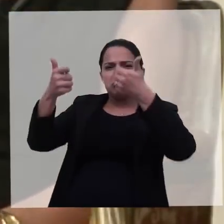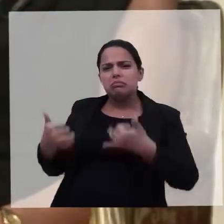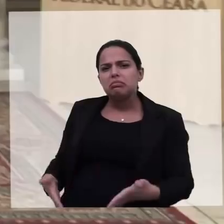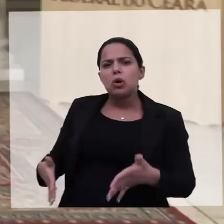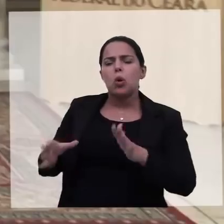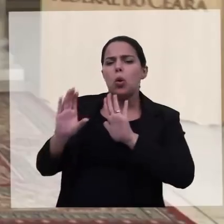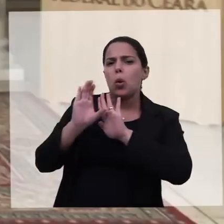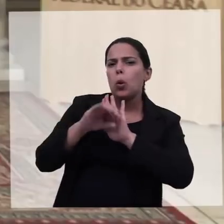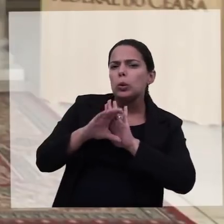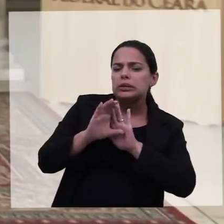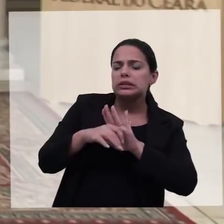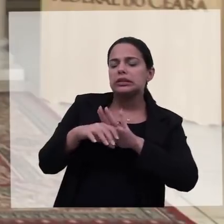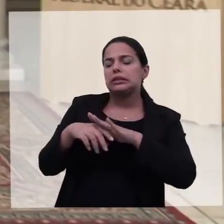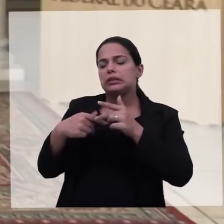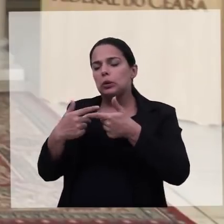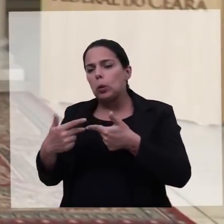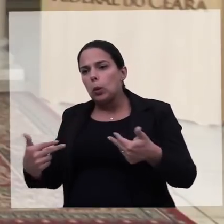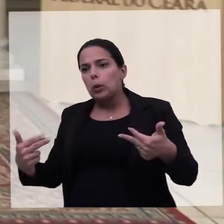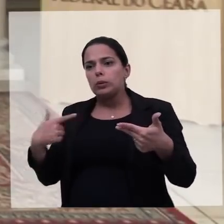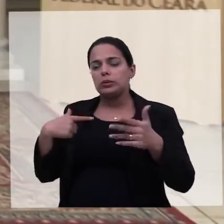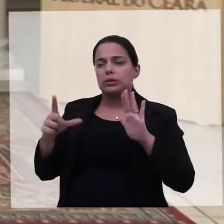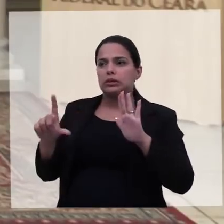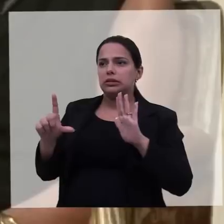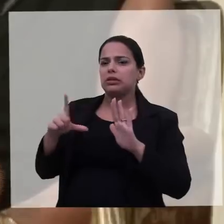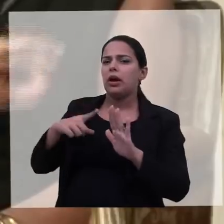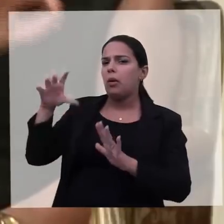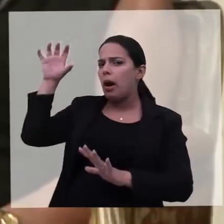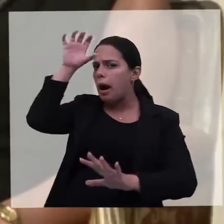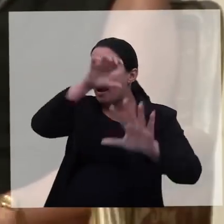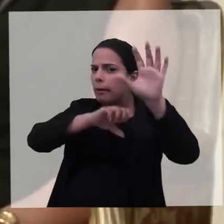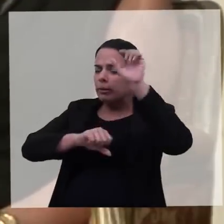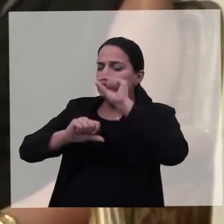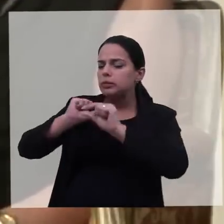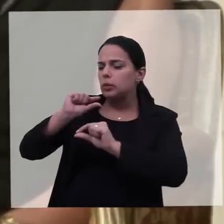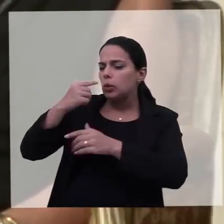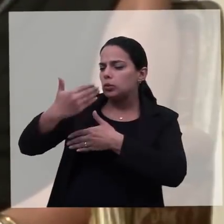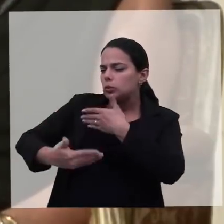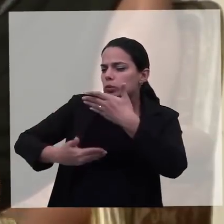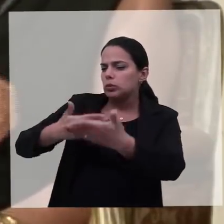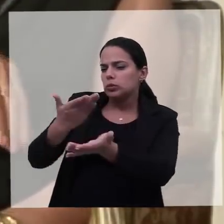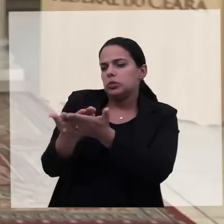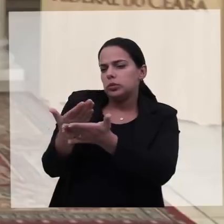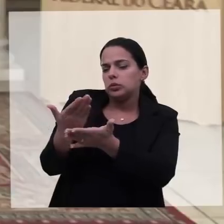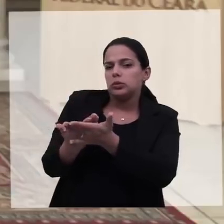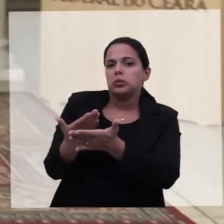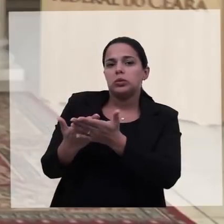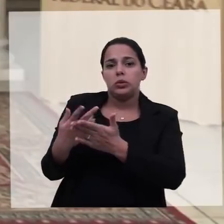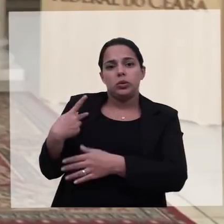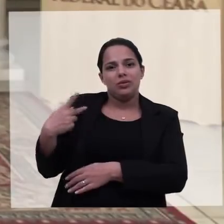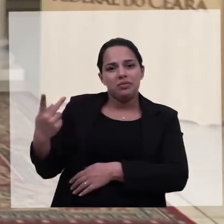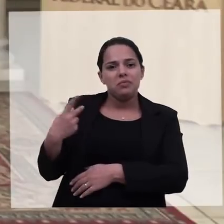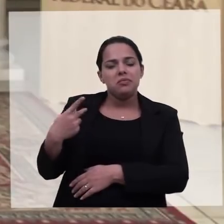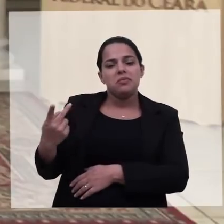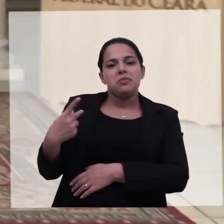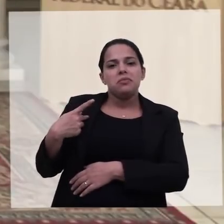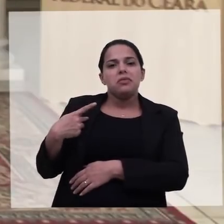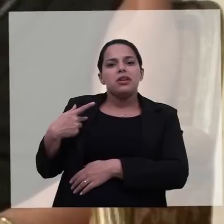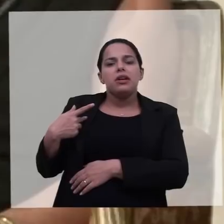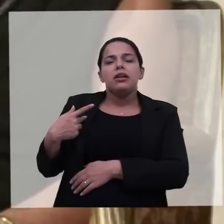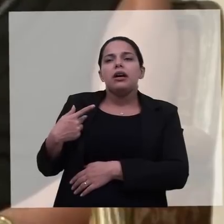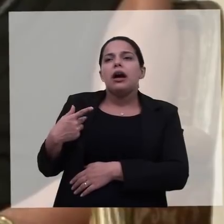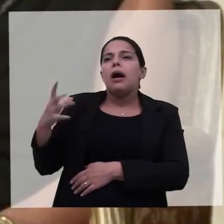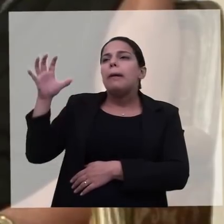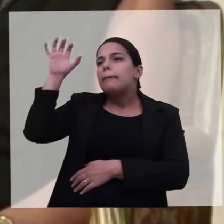a definição, né? O enunciado da lei. Então nós aprendemos aquele enunciado na lei, na natureza dela se cria, tudo